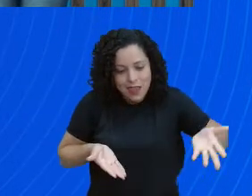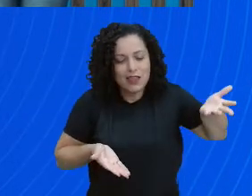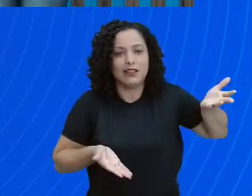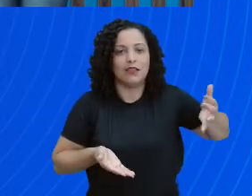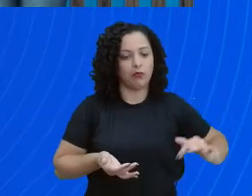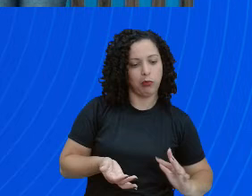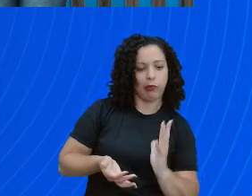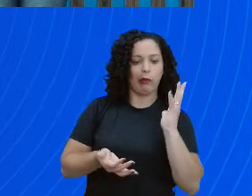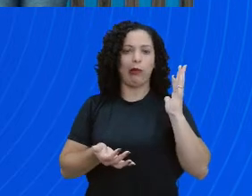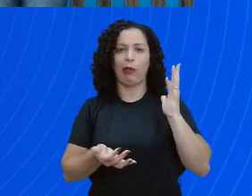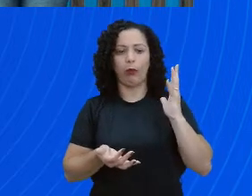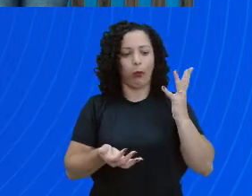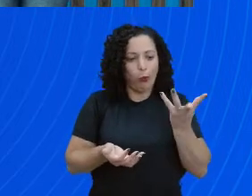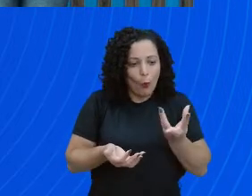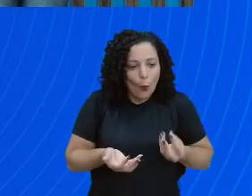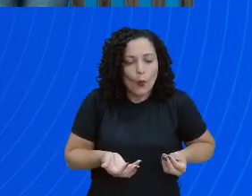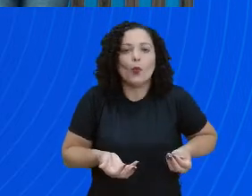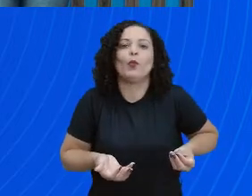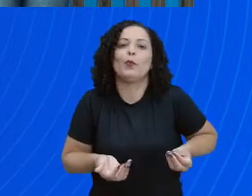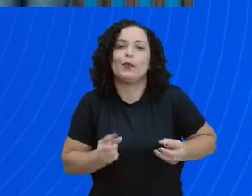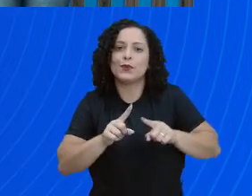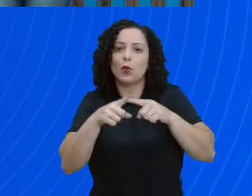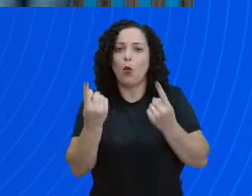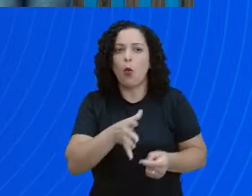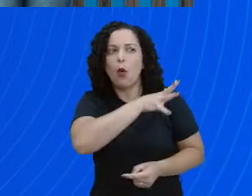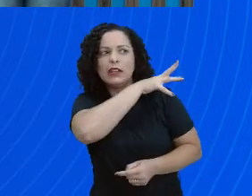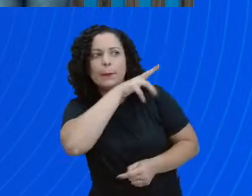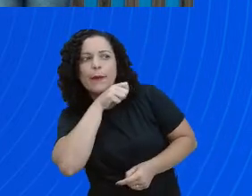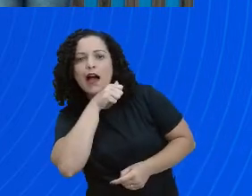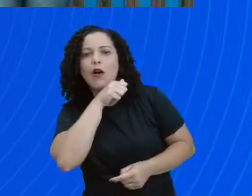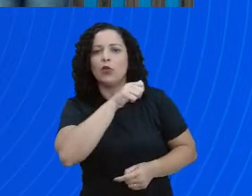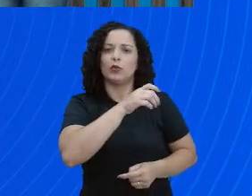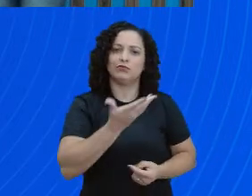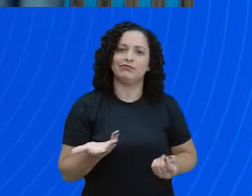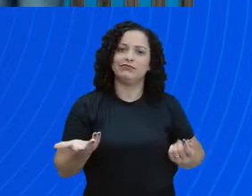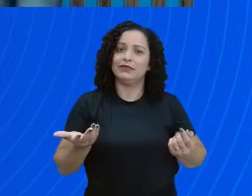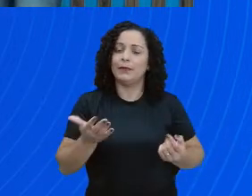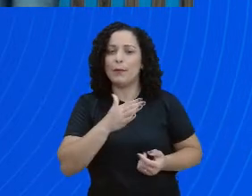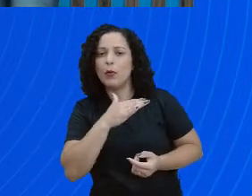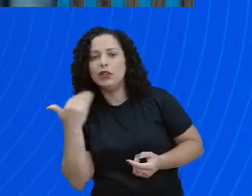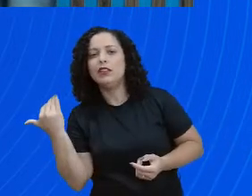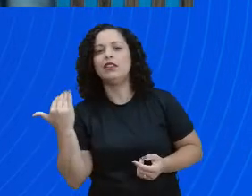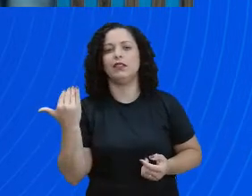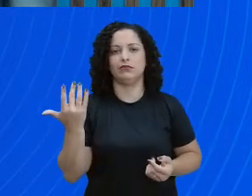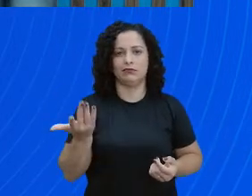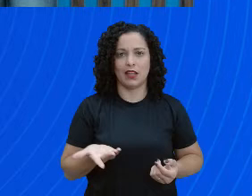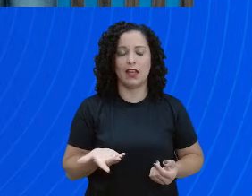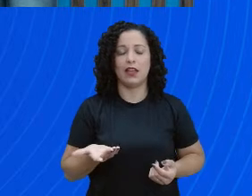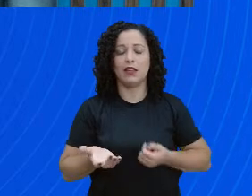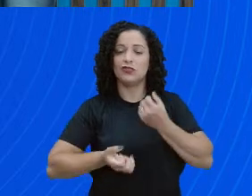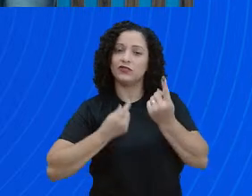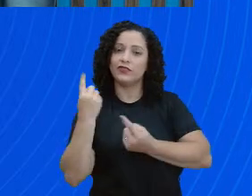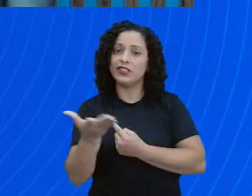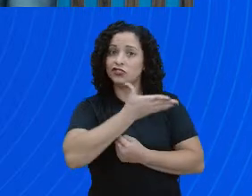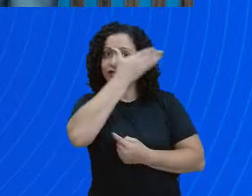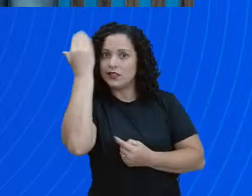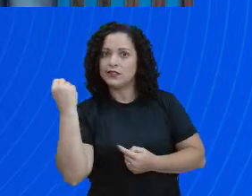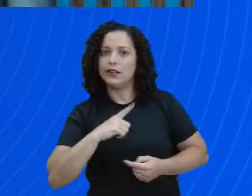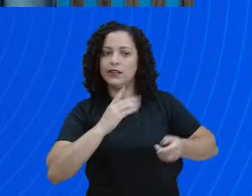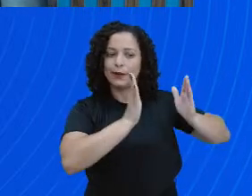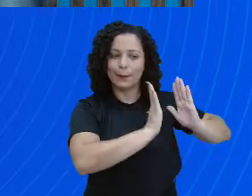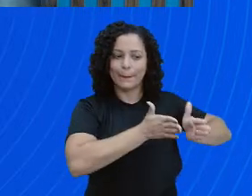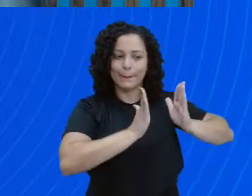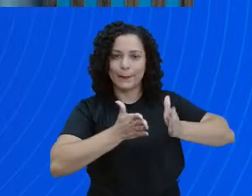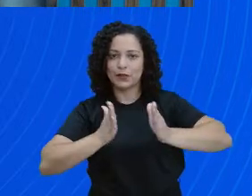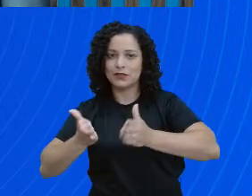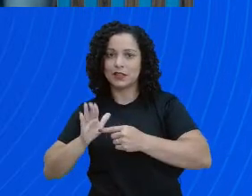de grande porte ou de pequeno porte que não chegou a nascer. Então, muitas vezes a gente esquece na questão aí, né, dessa sequência